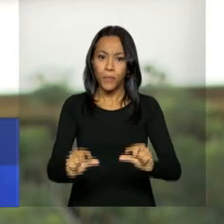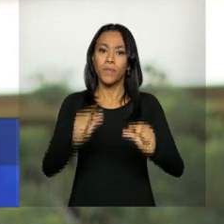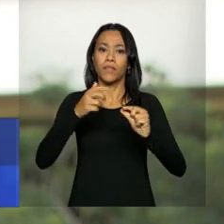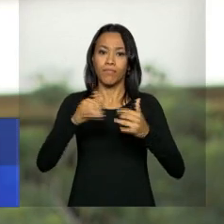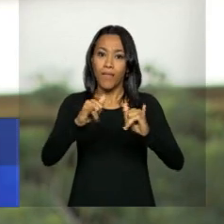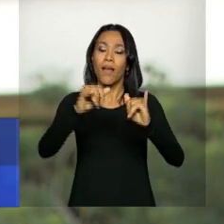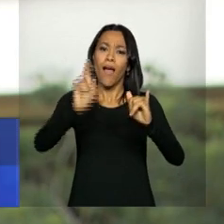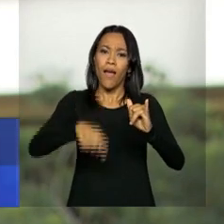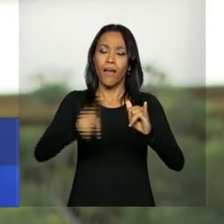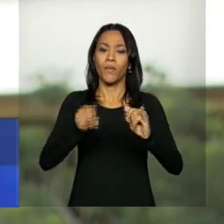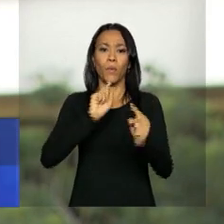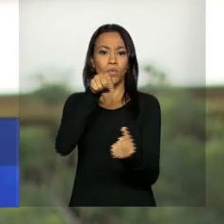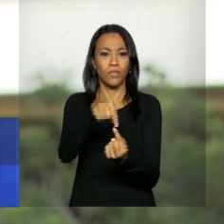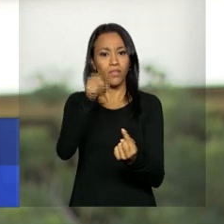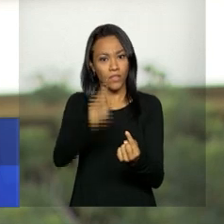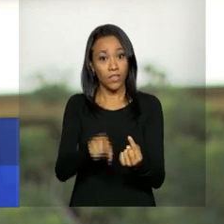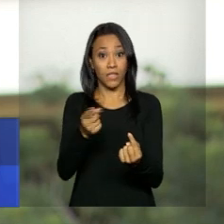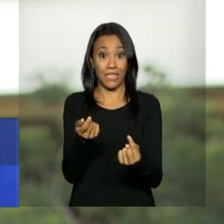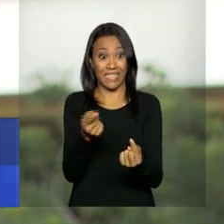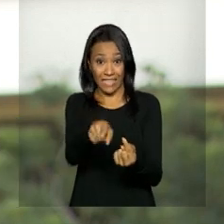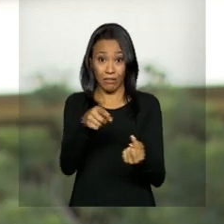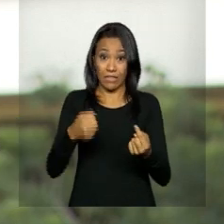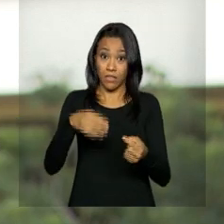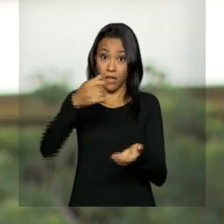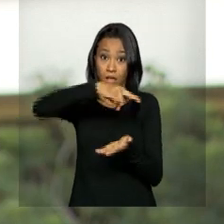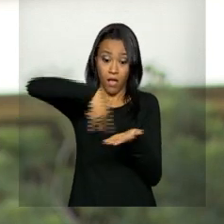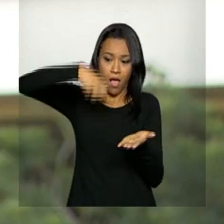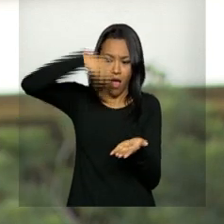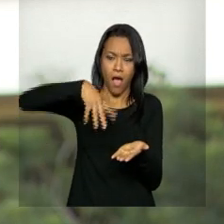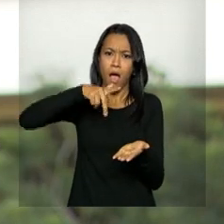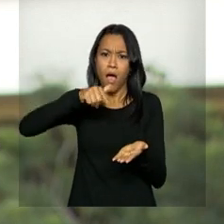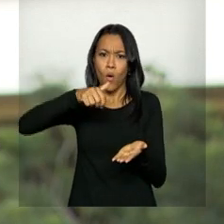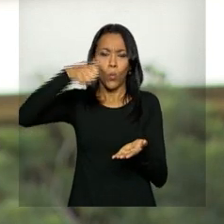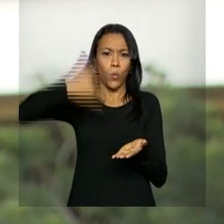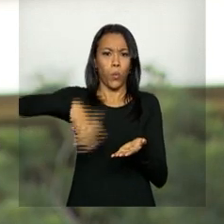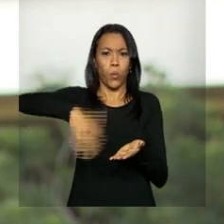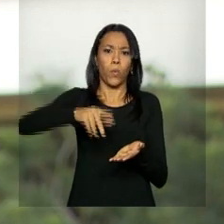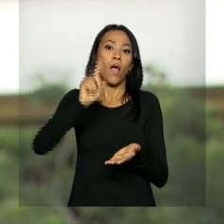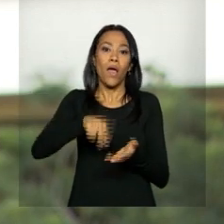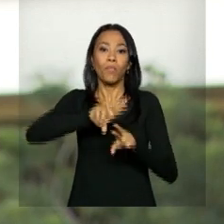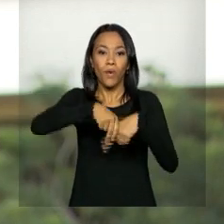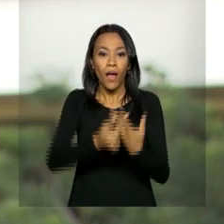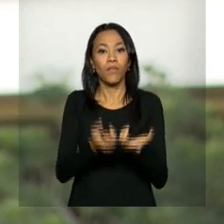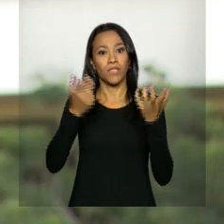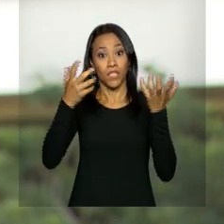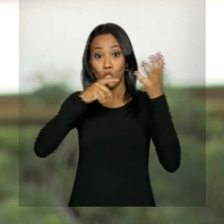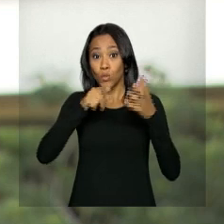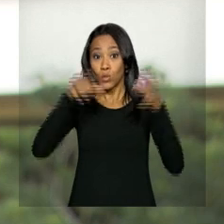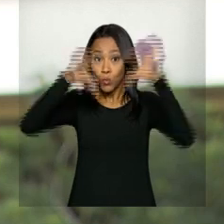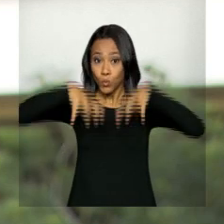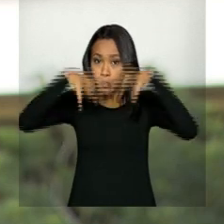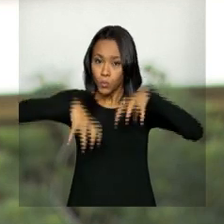energia que é um dos fatores que influi no preço para o consumidor o motivo da mudança é o regime hidrológico a quantidade de